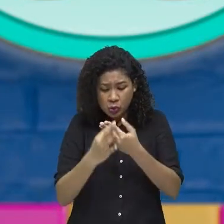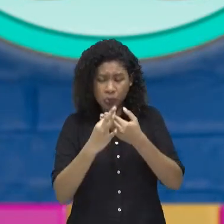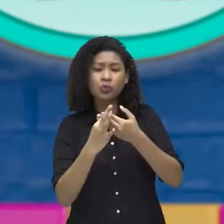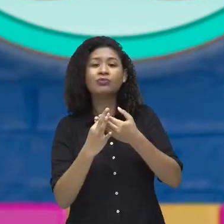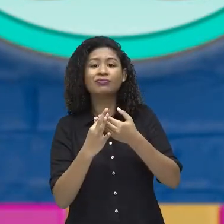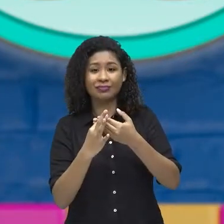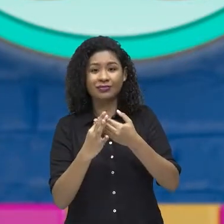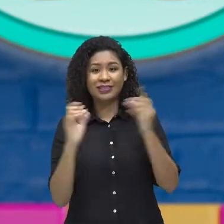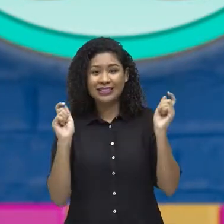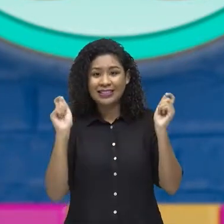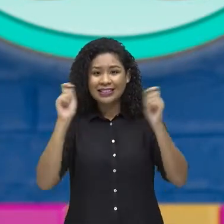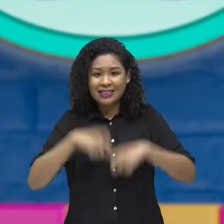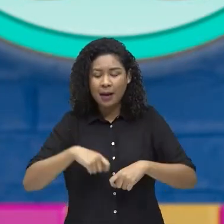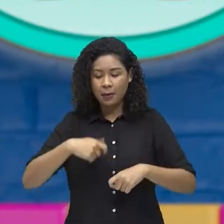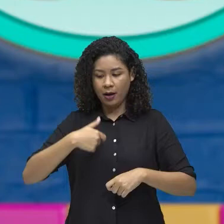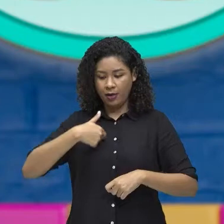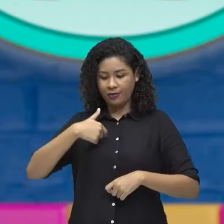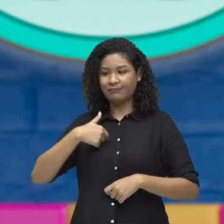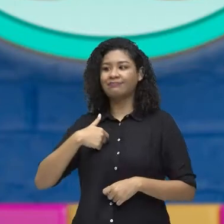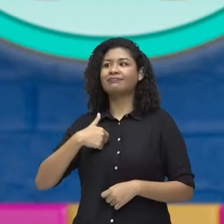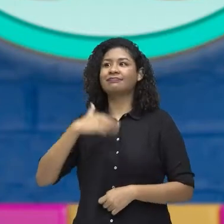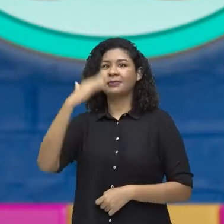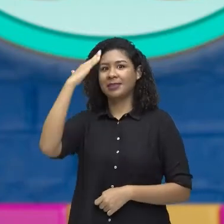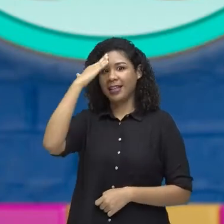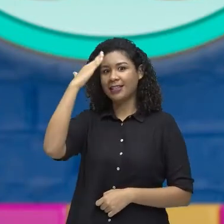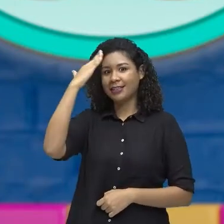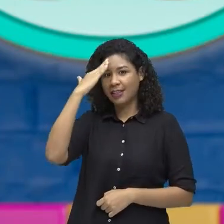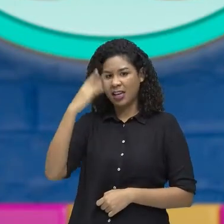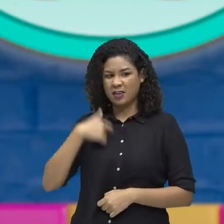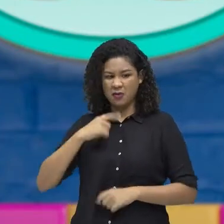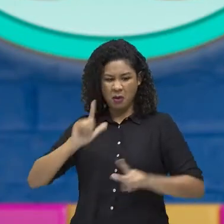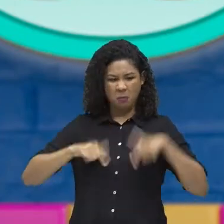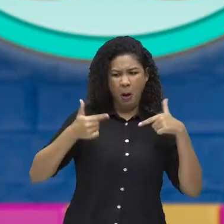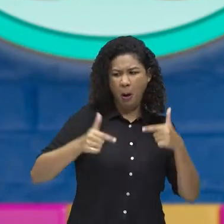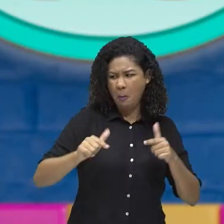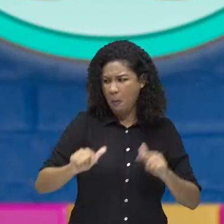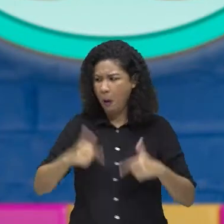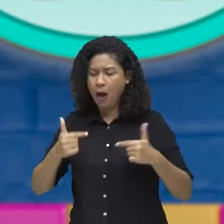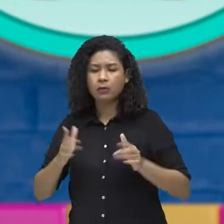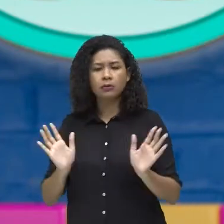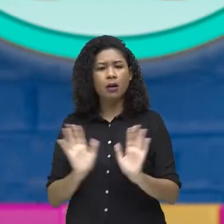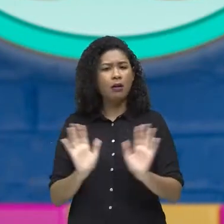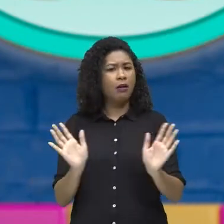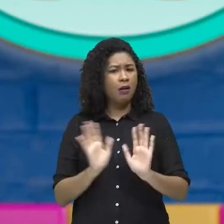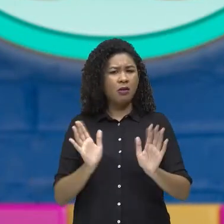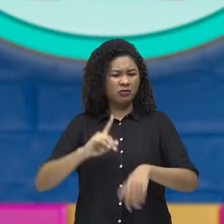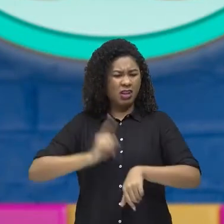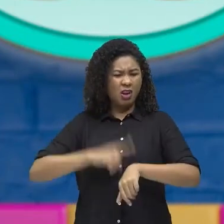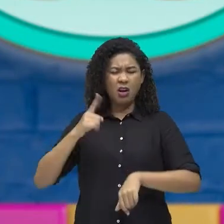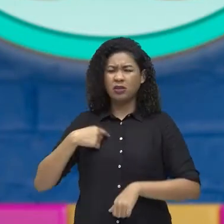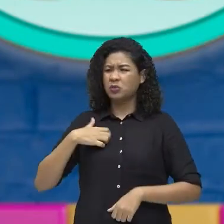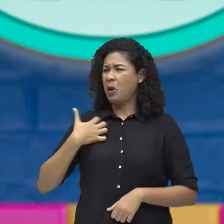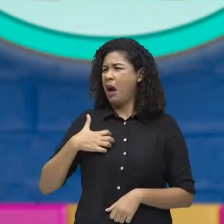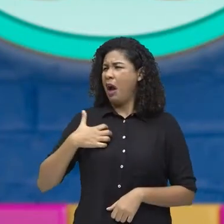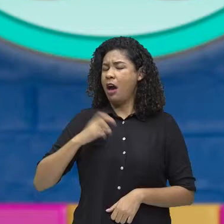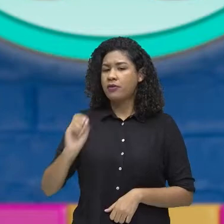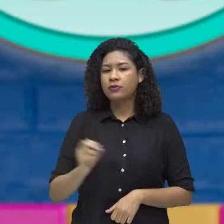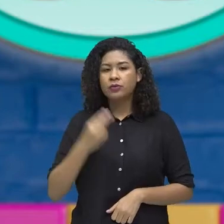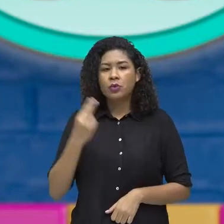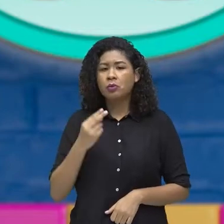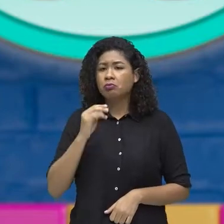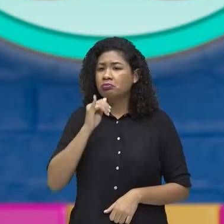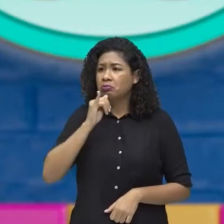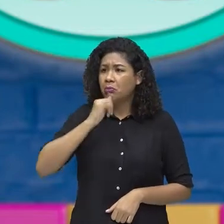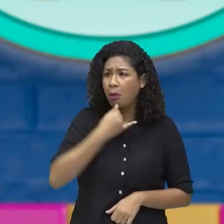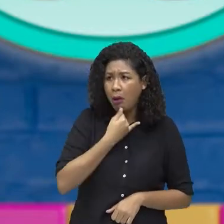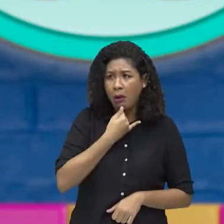também, né? Então eu já não ajo mais por tantos impulsos, eu já não ajo mais simplesmente porque a raiva ou a tristeza ou outra coisa me